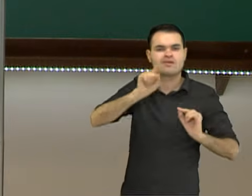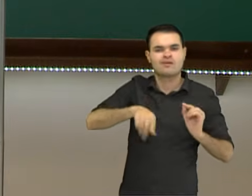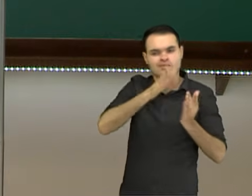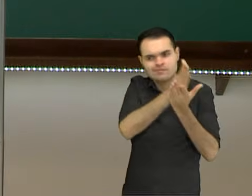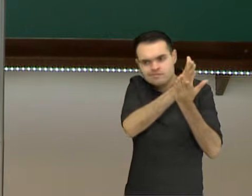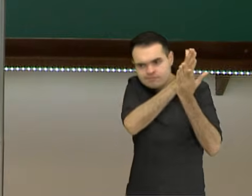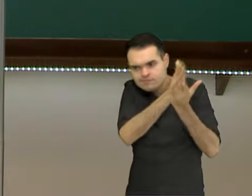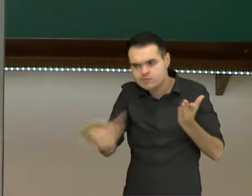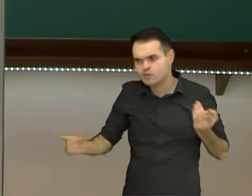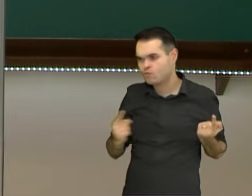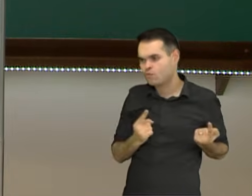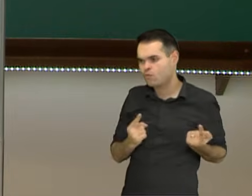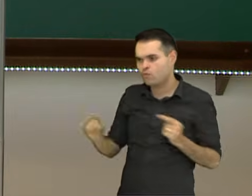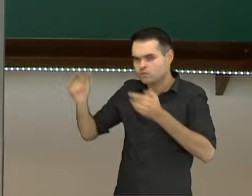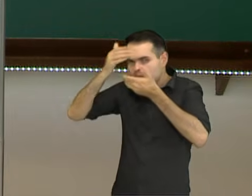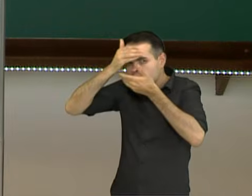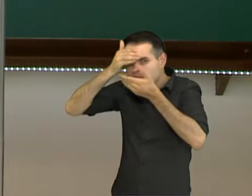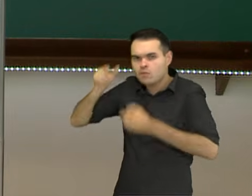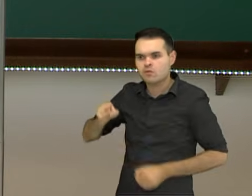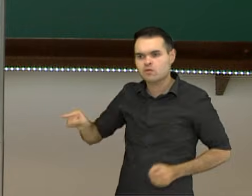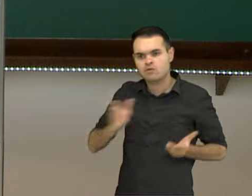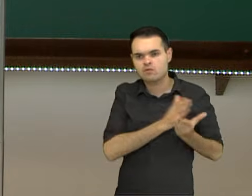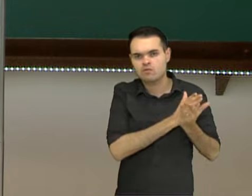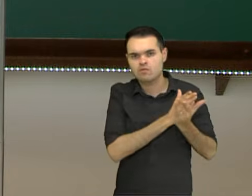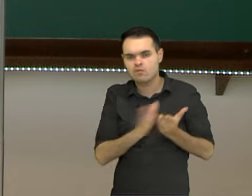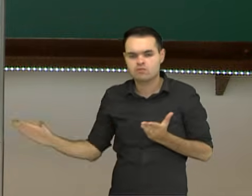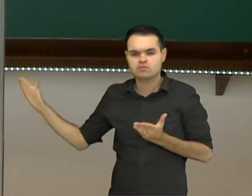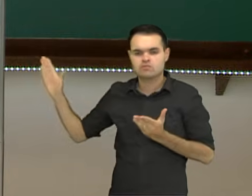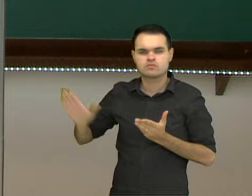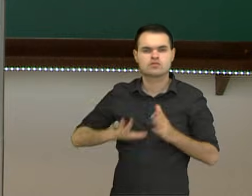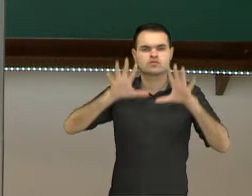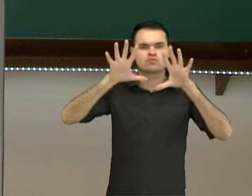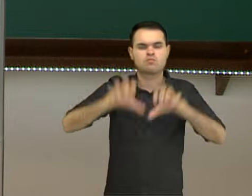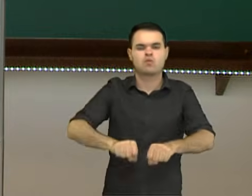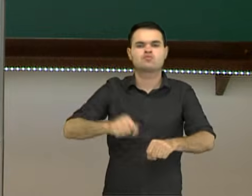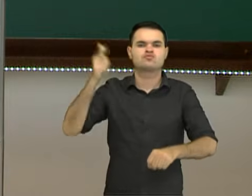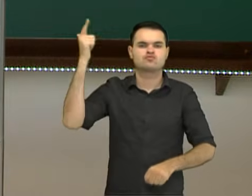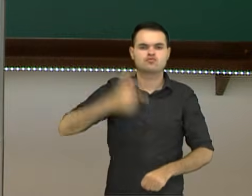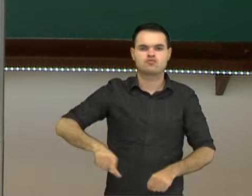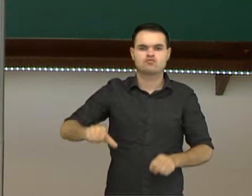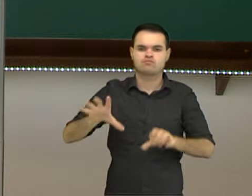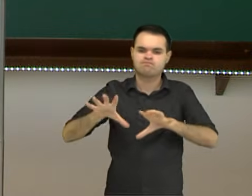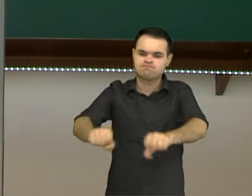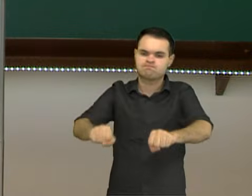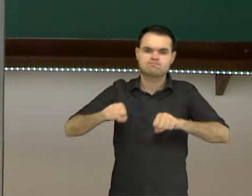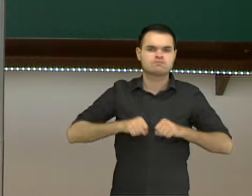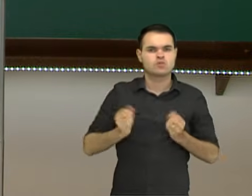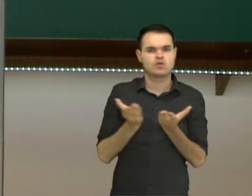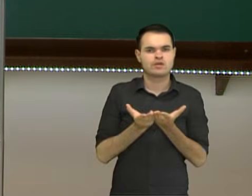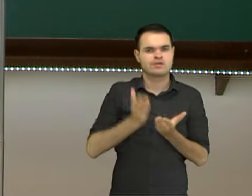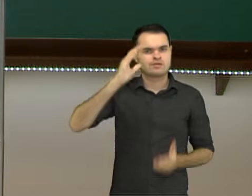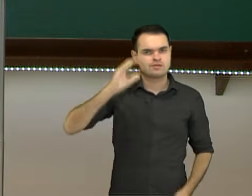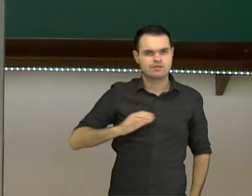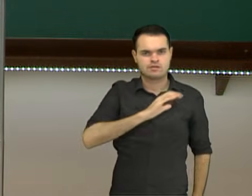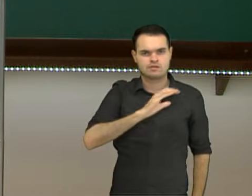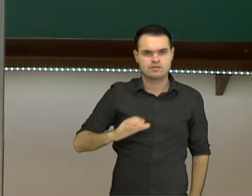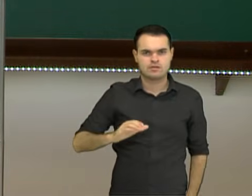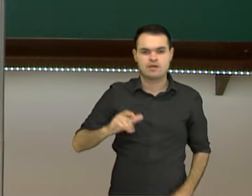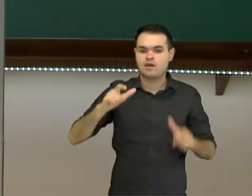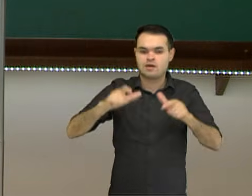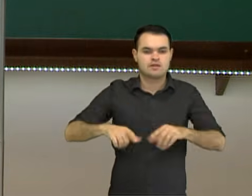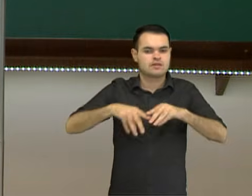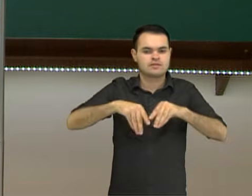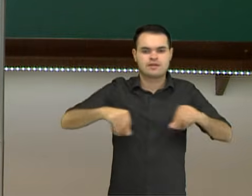então? Combater os muçulmanos e retomar a Terra Santa para o cristianismo católico. A Terra Santa,